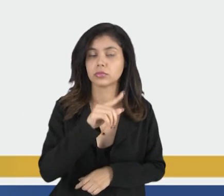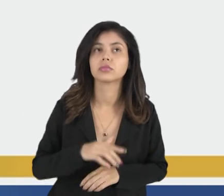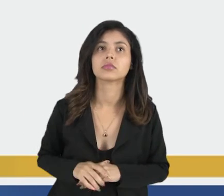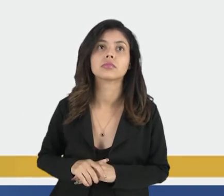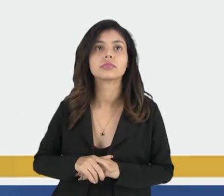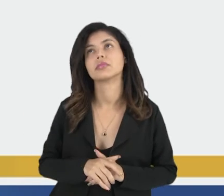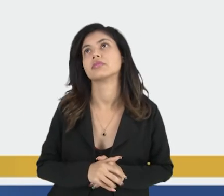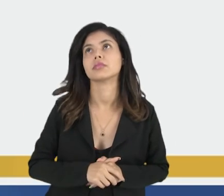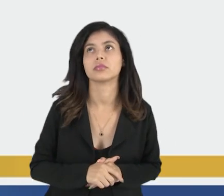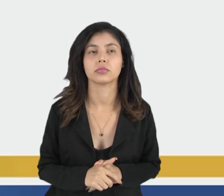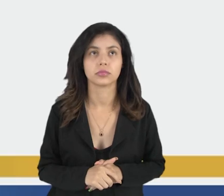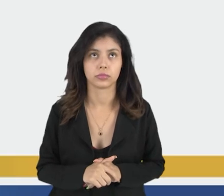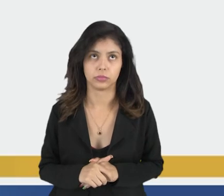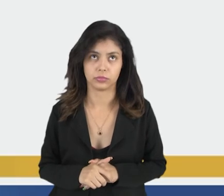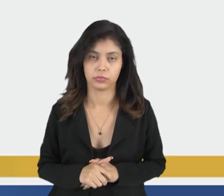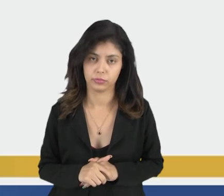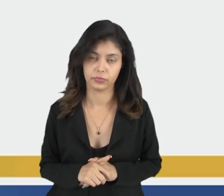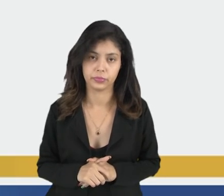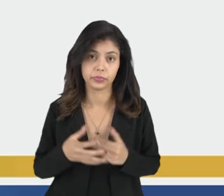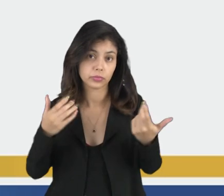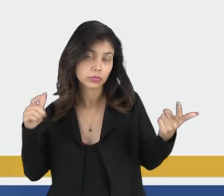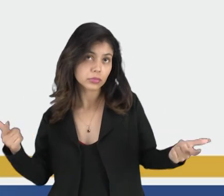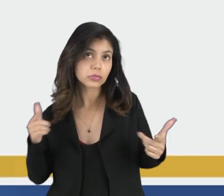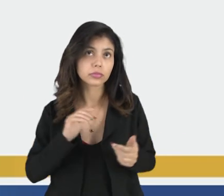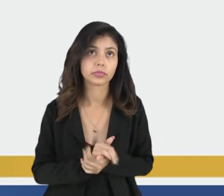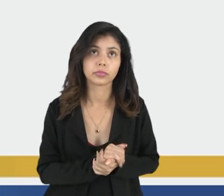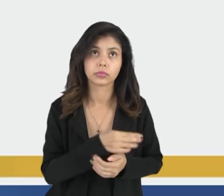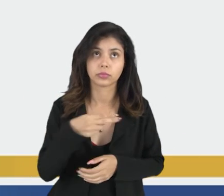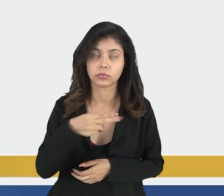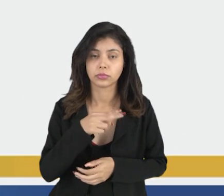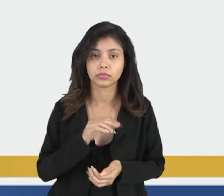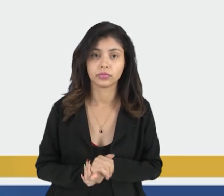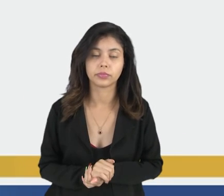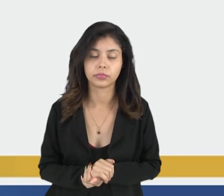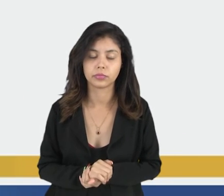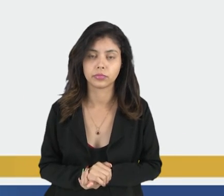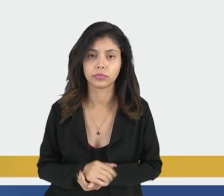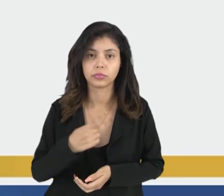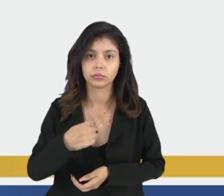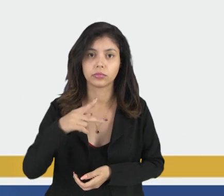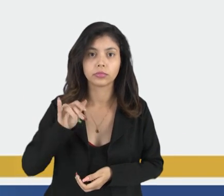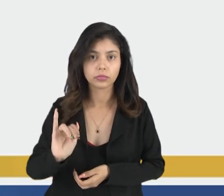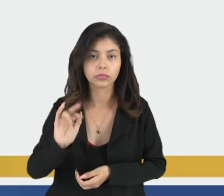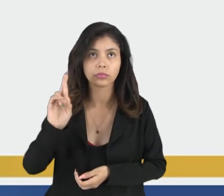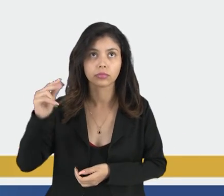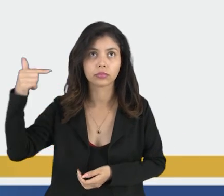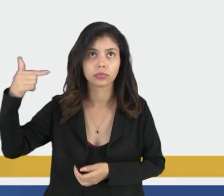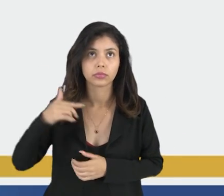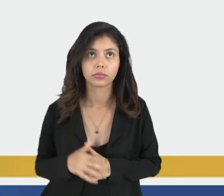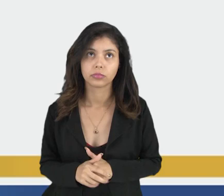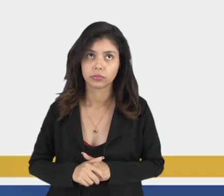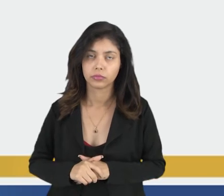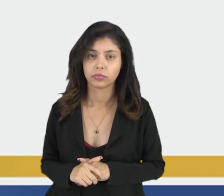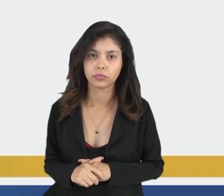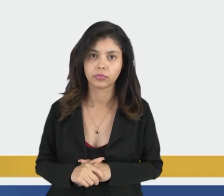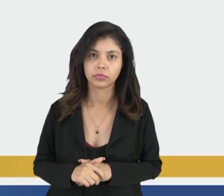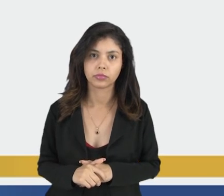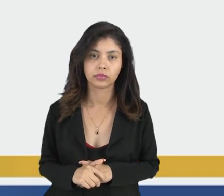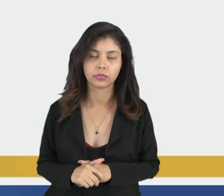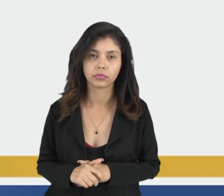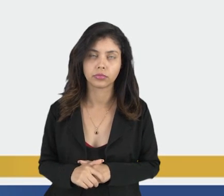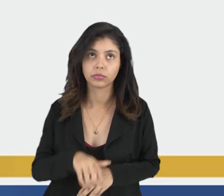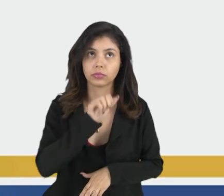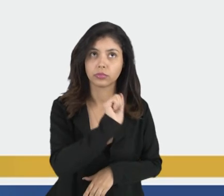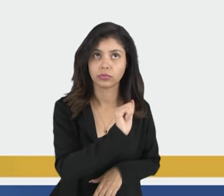azul. Então, a área maior é igual a πr ao quadrado. A